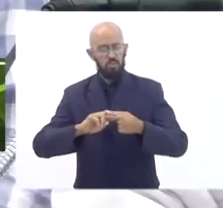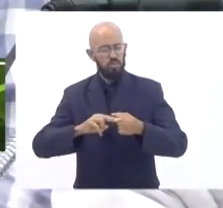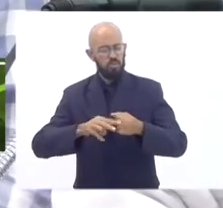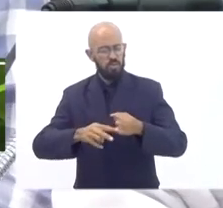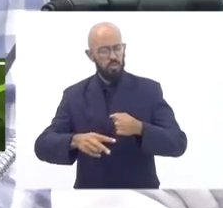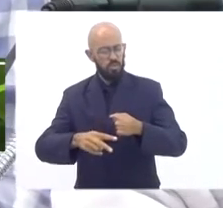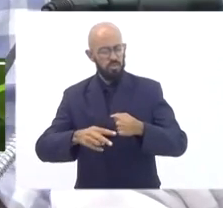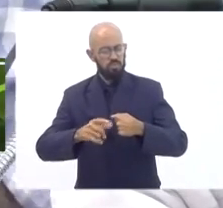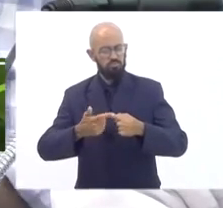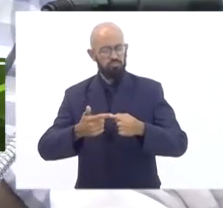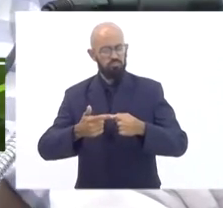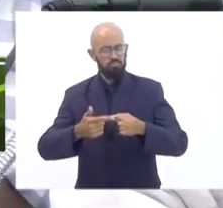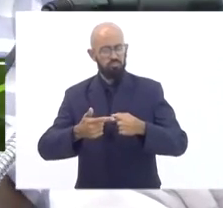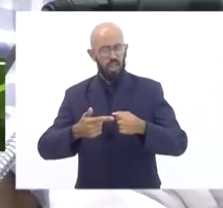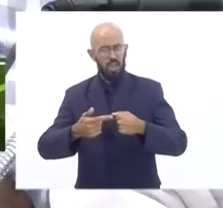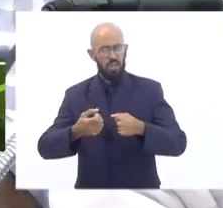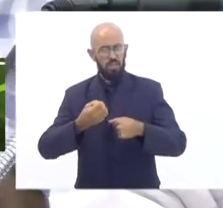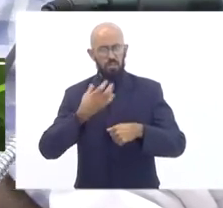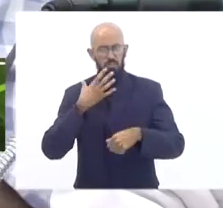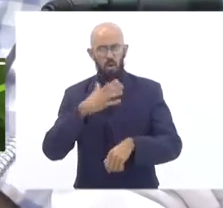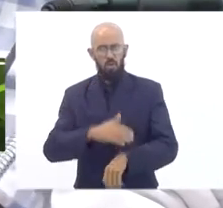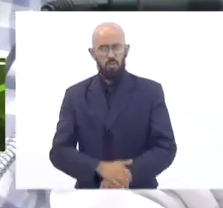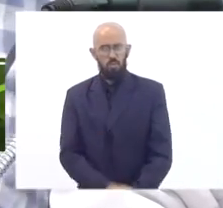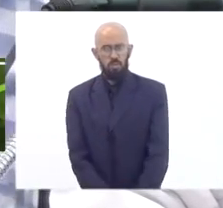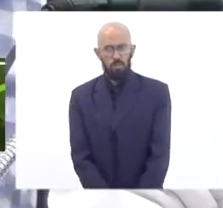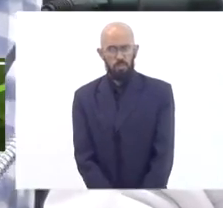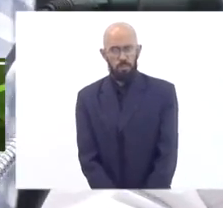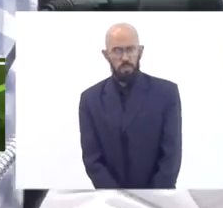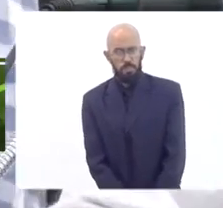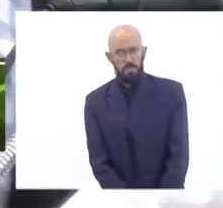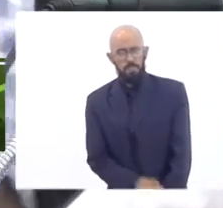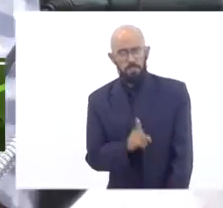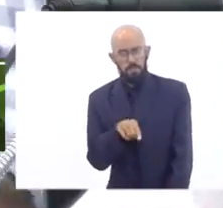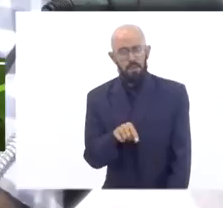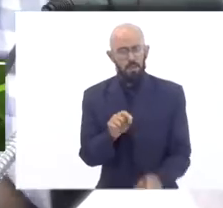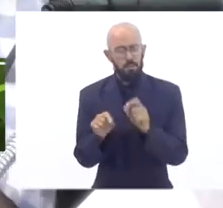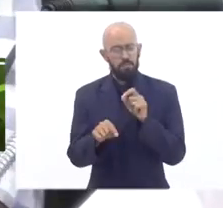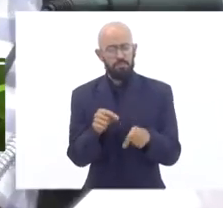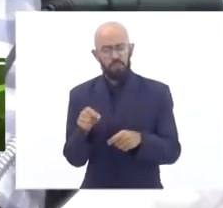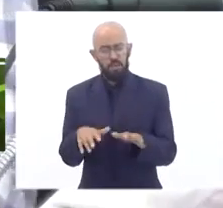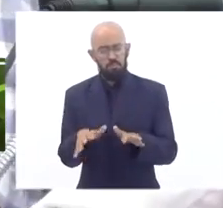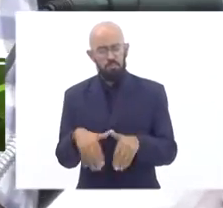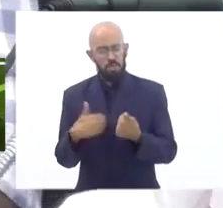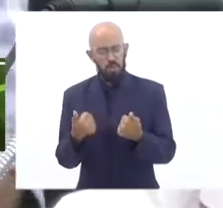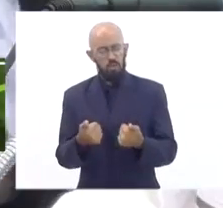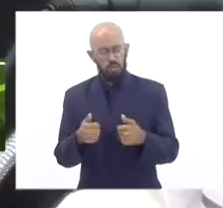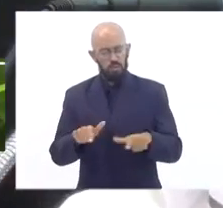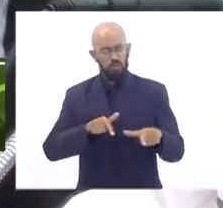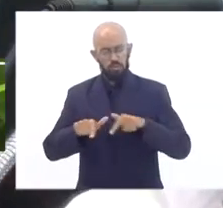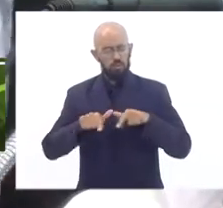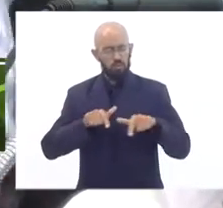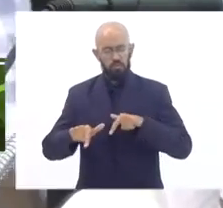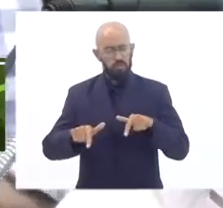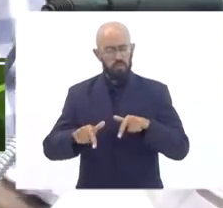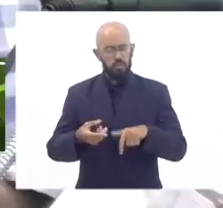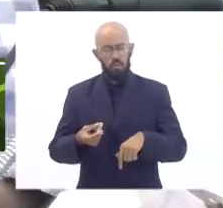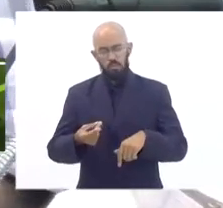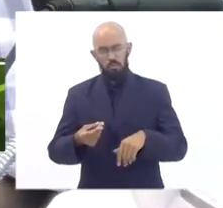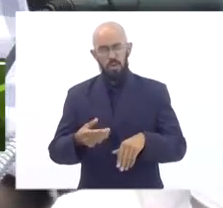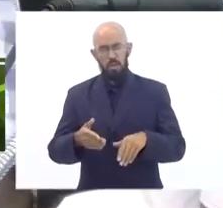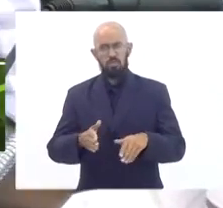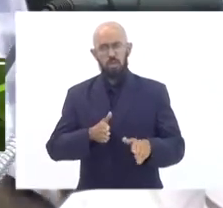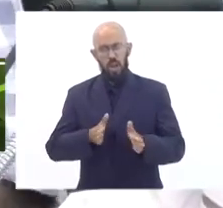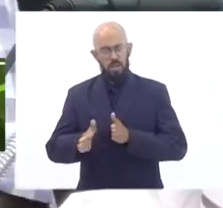está chegando lá na ponta, que é exatamente a melhoria dos serviços com o preço